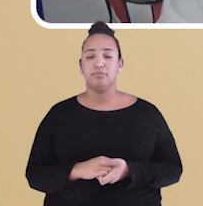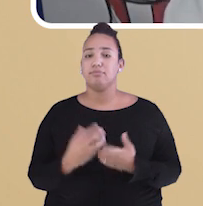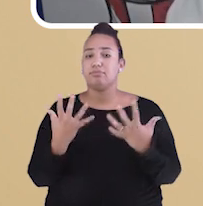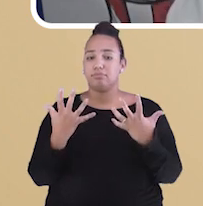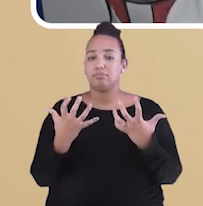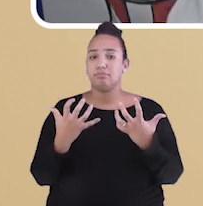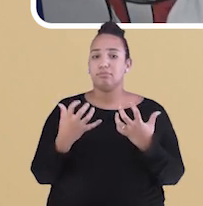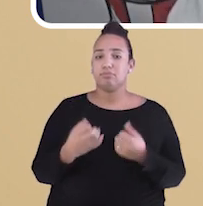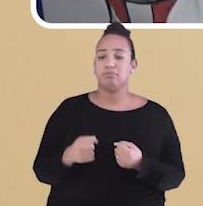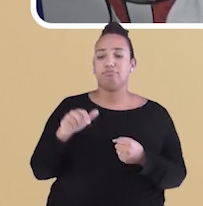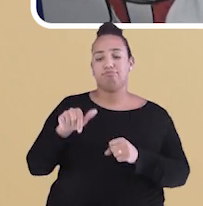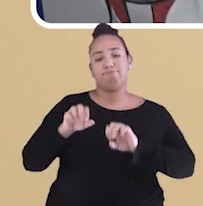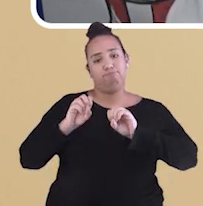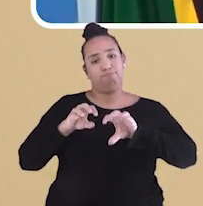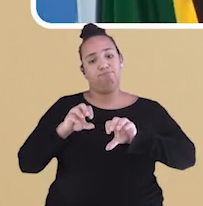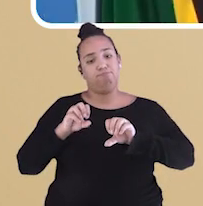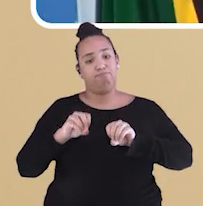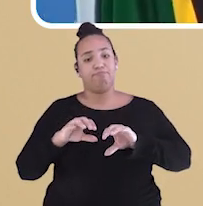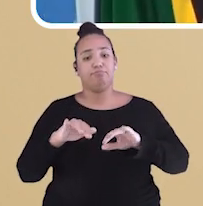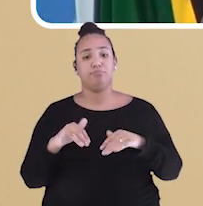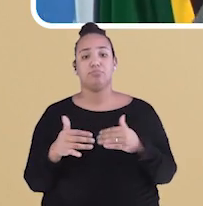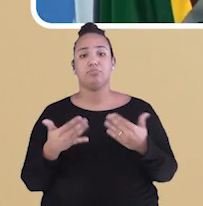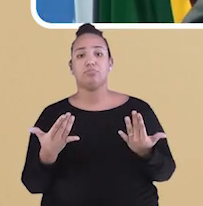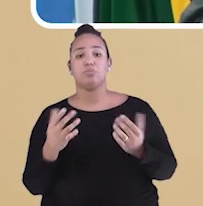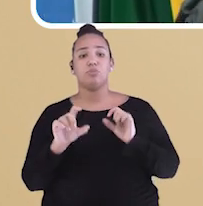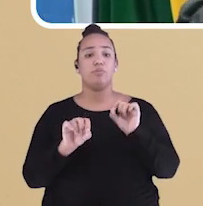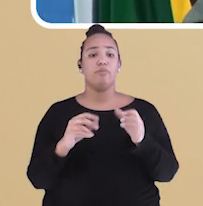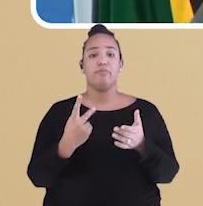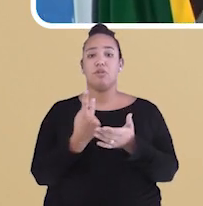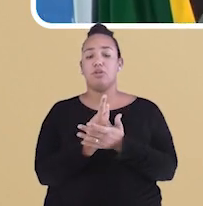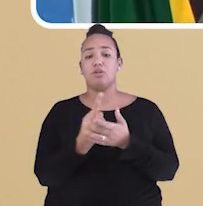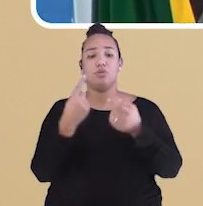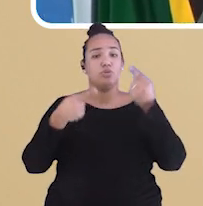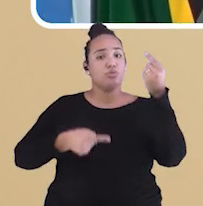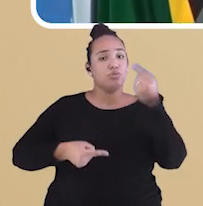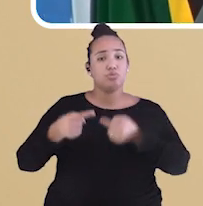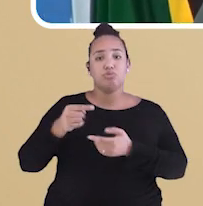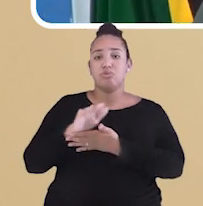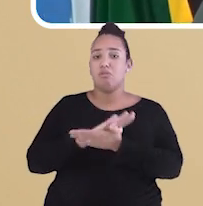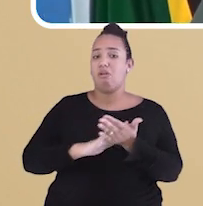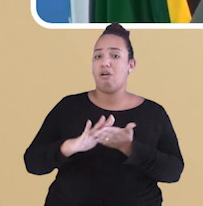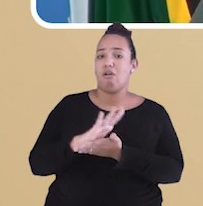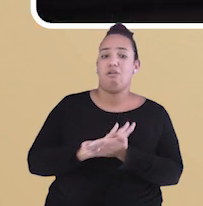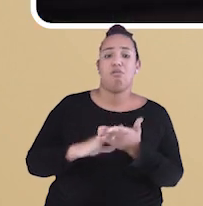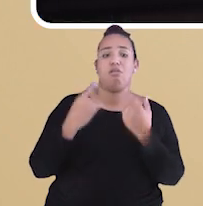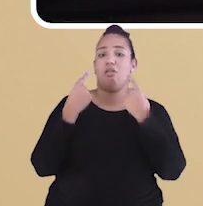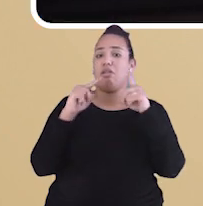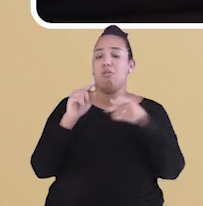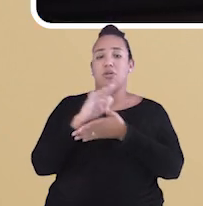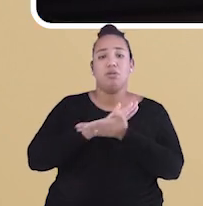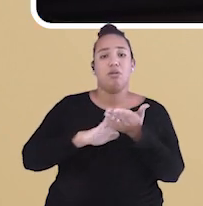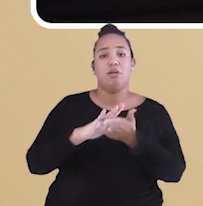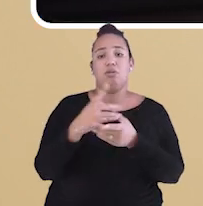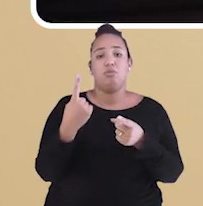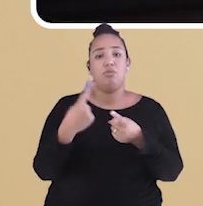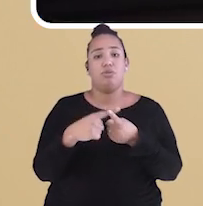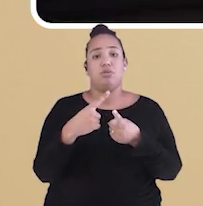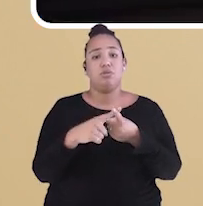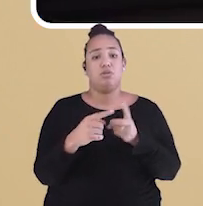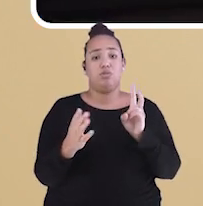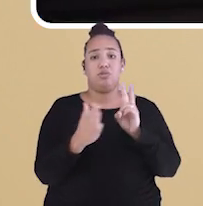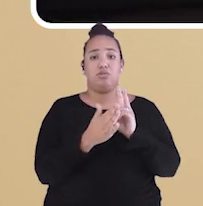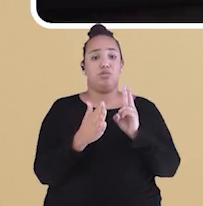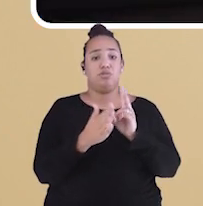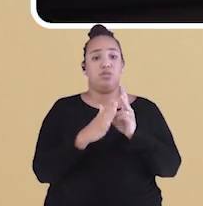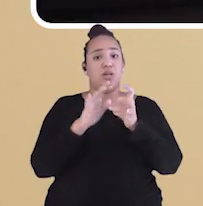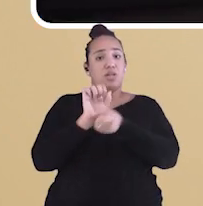esse tipo de abordagem e acabou não questionando muito, de modo que os indígenas ficaram escravos desse passado memorial